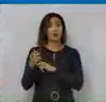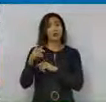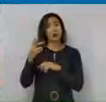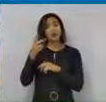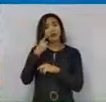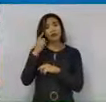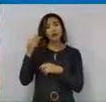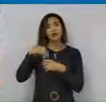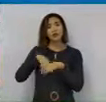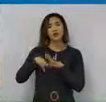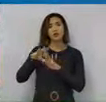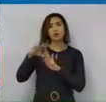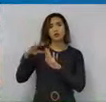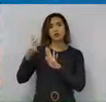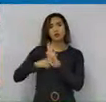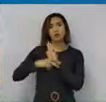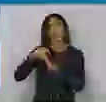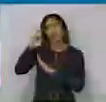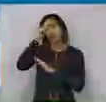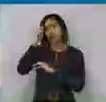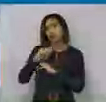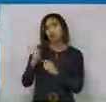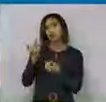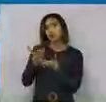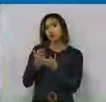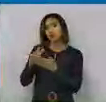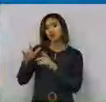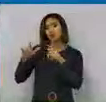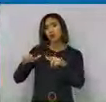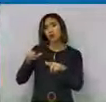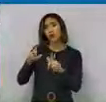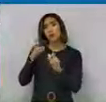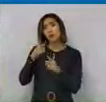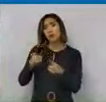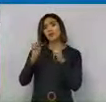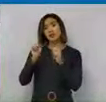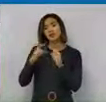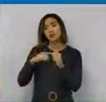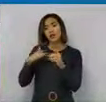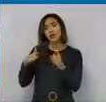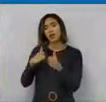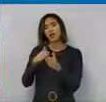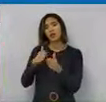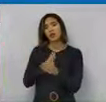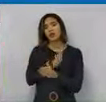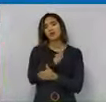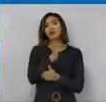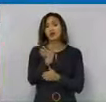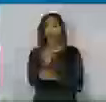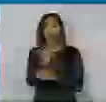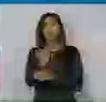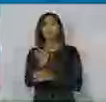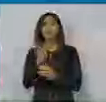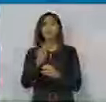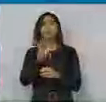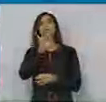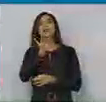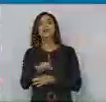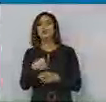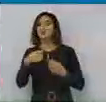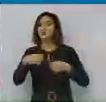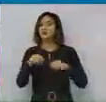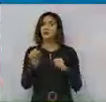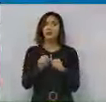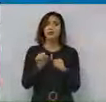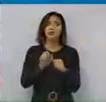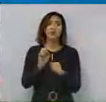projeto a análise do estudo locacional para verificar se o traçado hoje presente é o traçado mais adequado ou